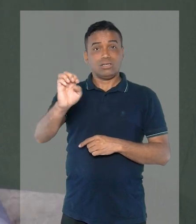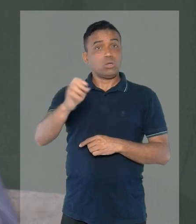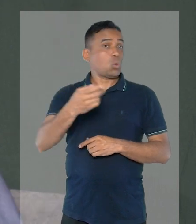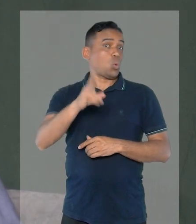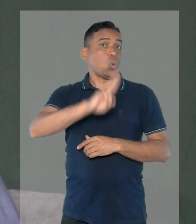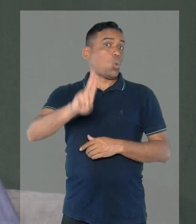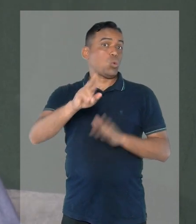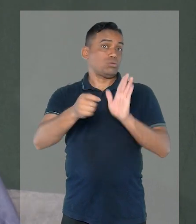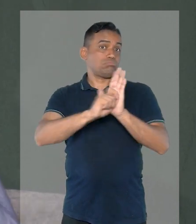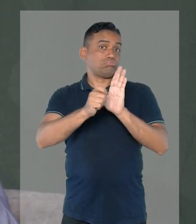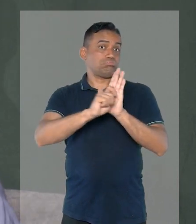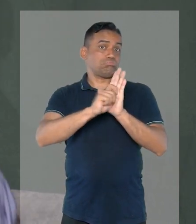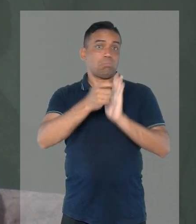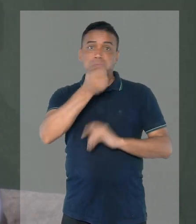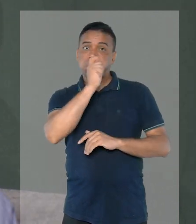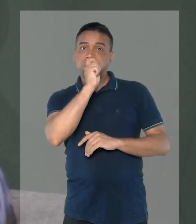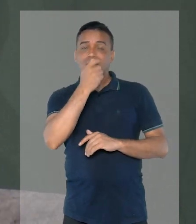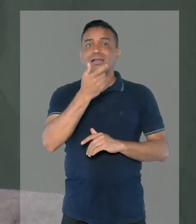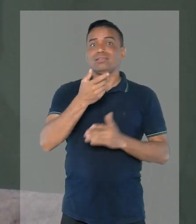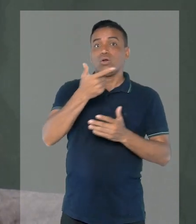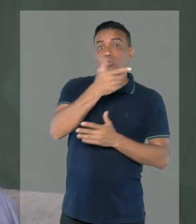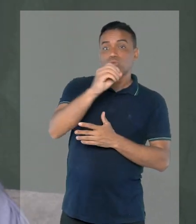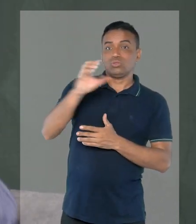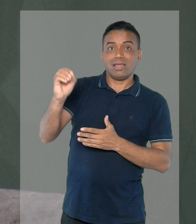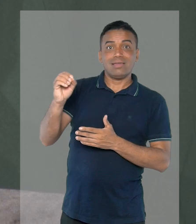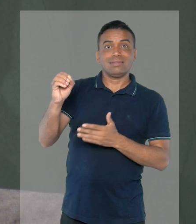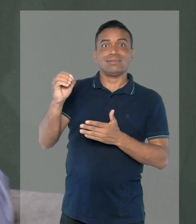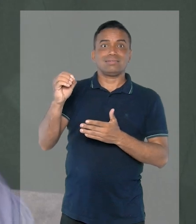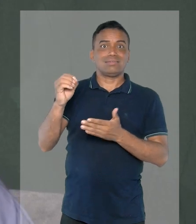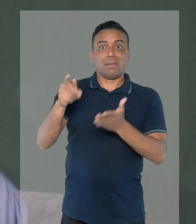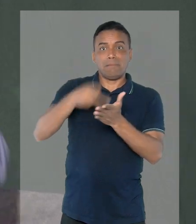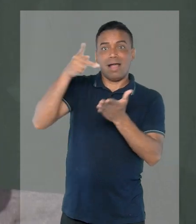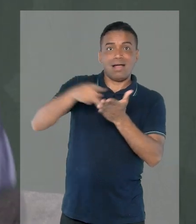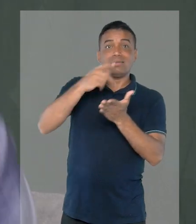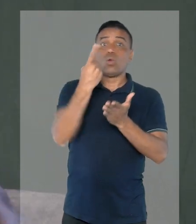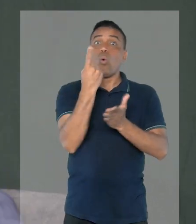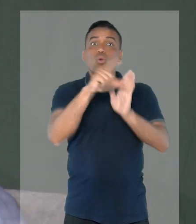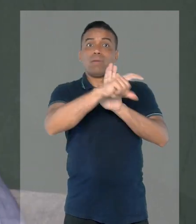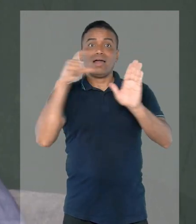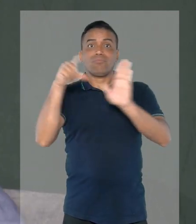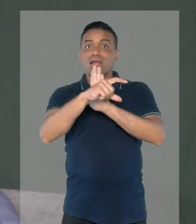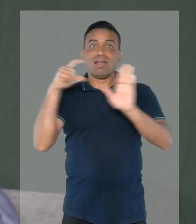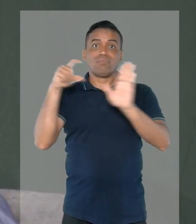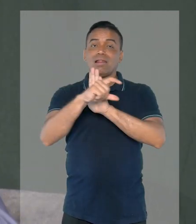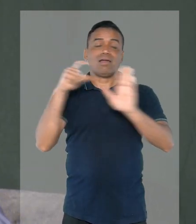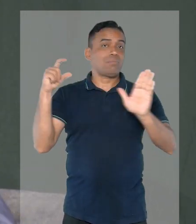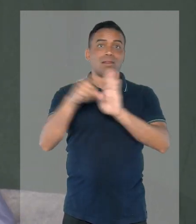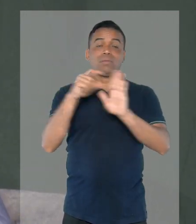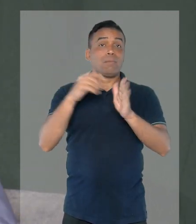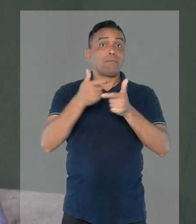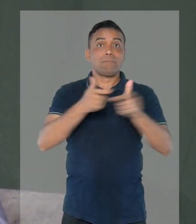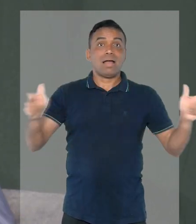maconha, vai saber o quê, e fica 200 páginas, um único parágrafo, viajando, o